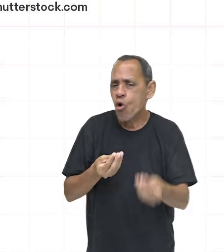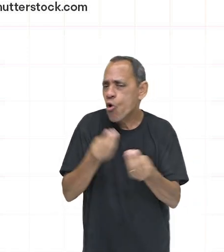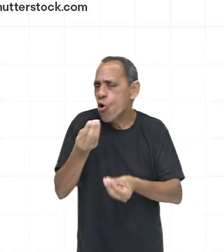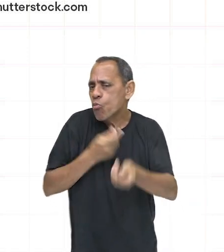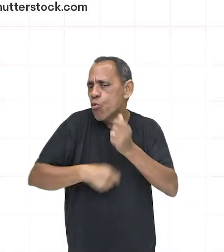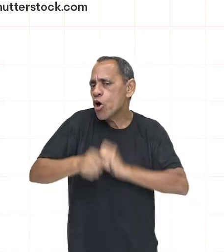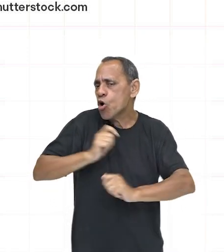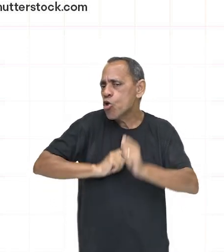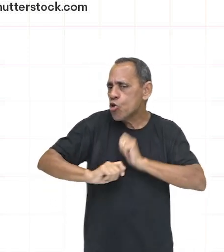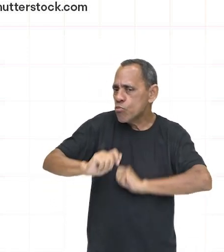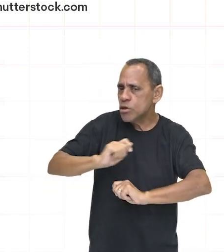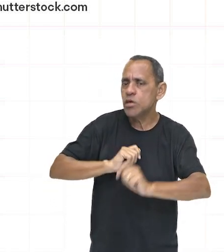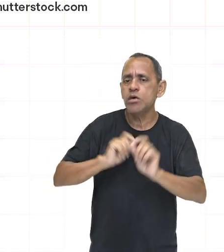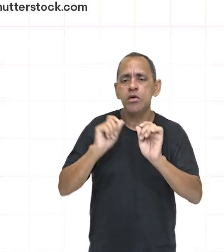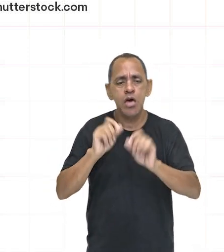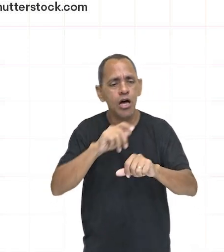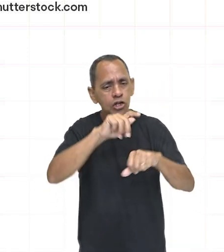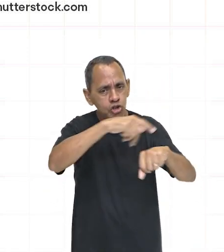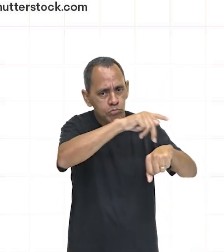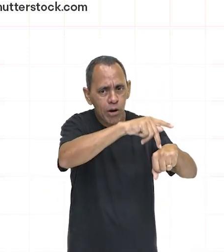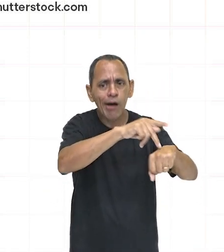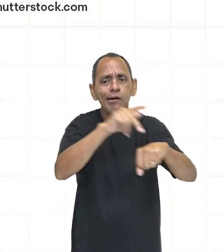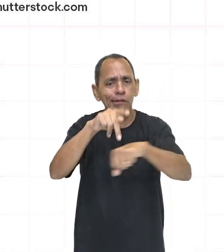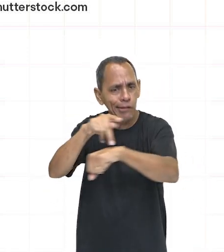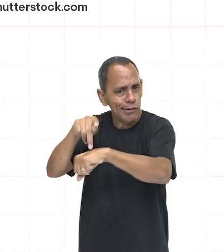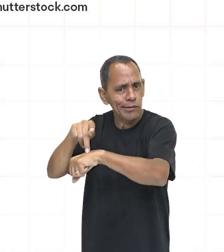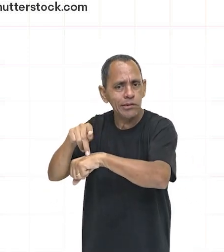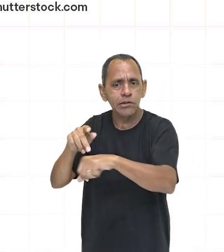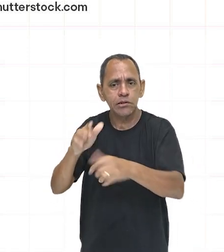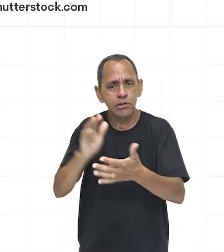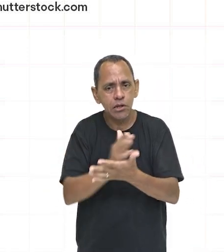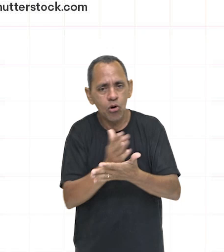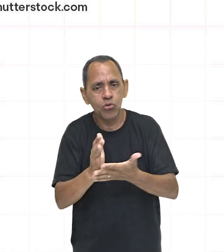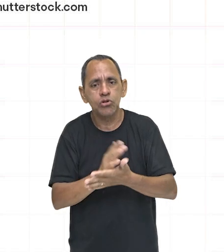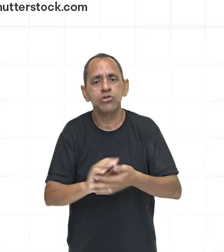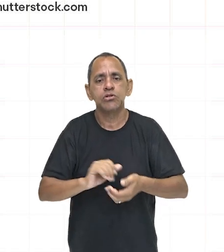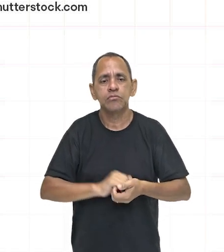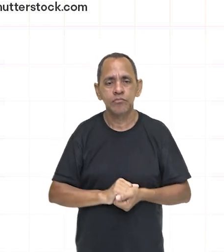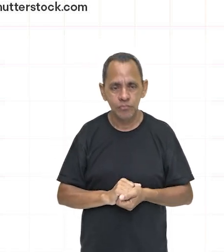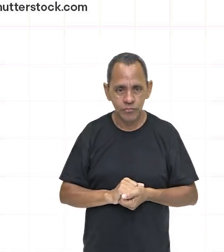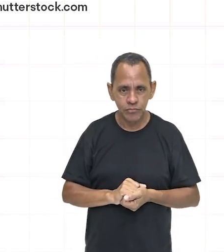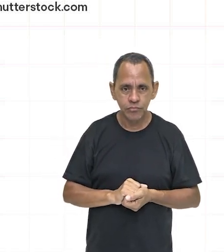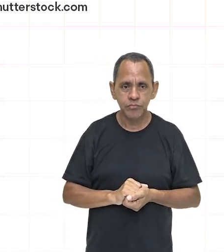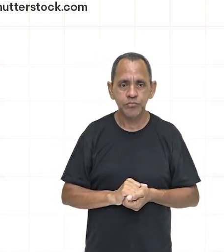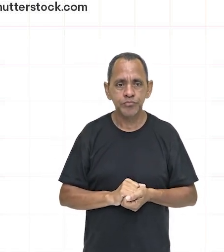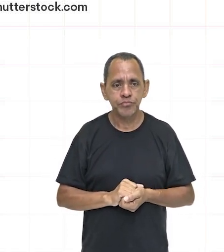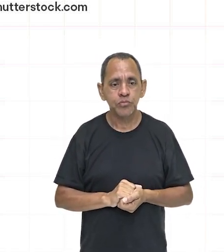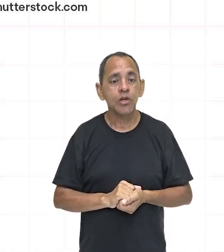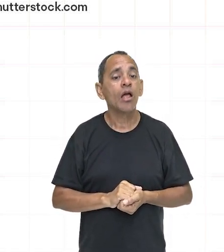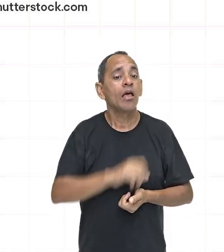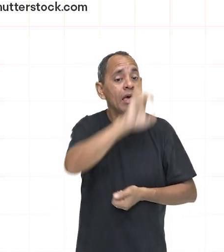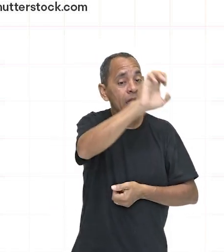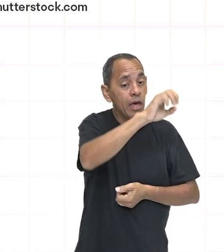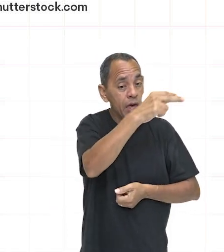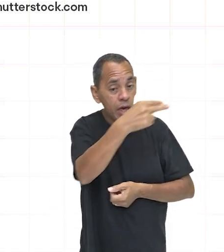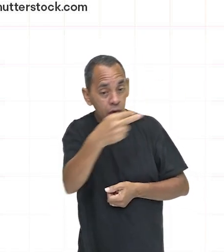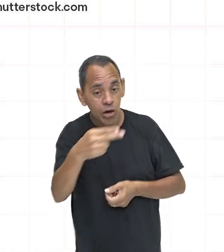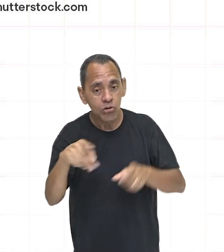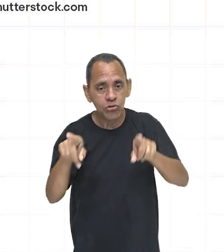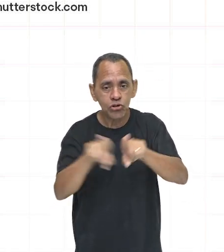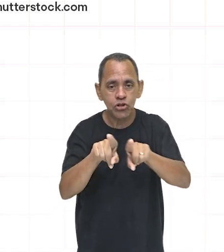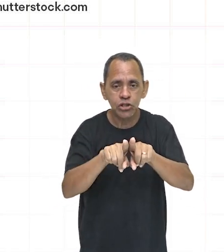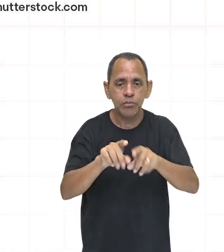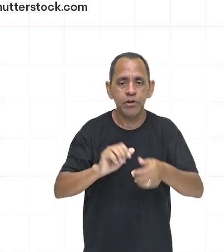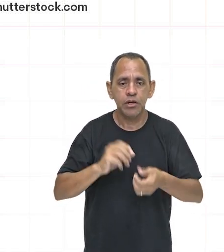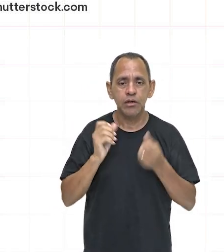o euro, a libra, né, que é uma outra moeda, esses países, eles são bastante